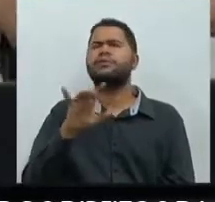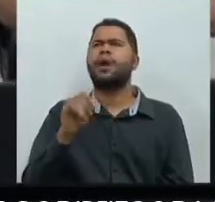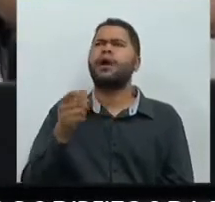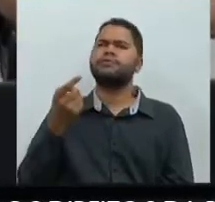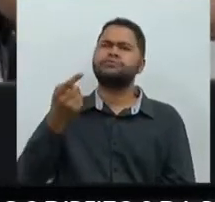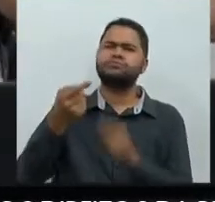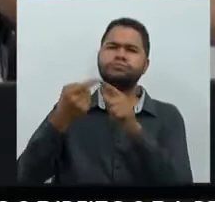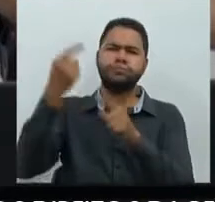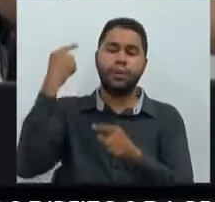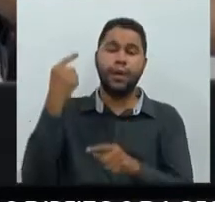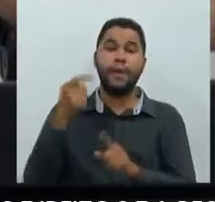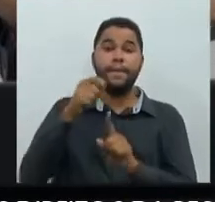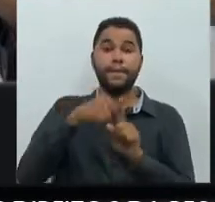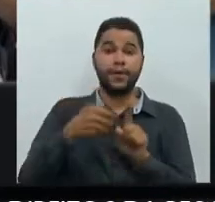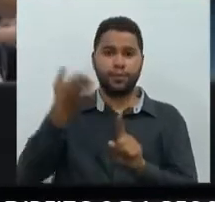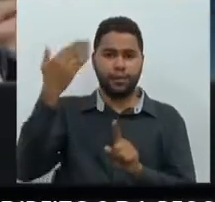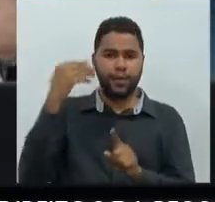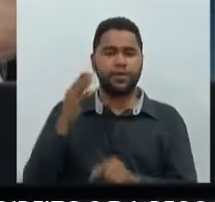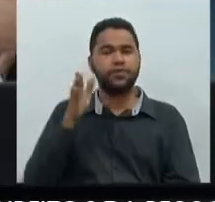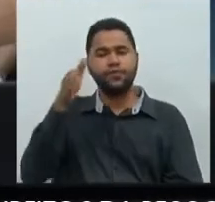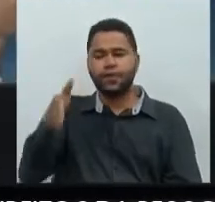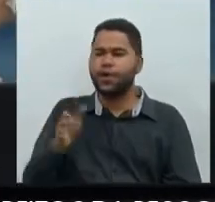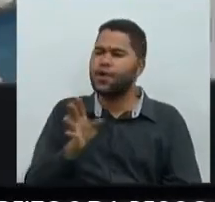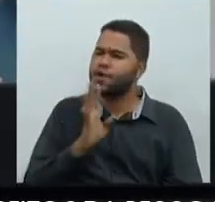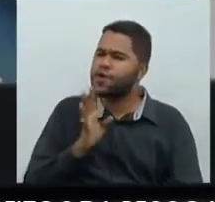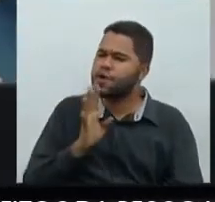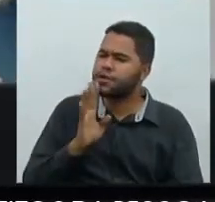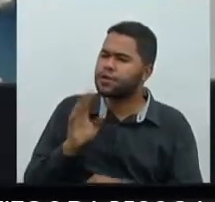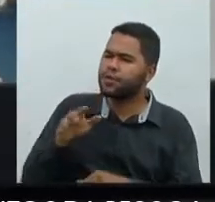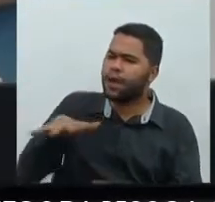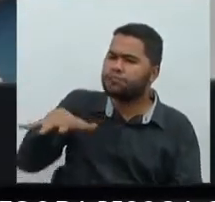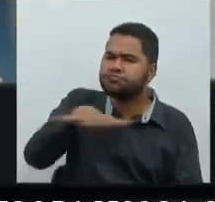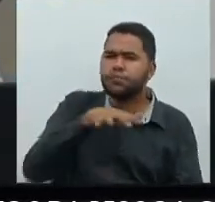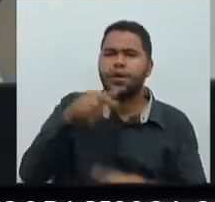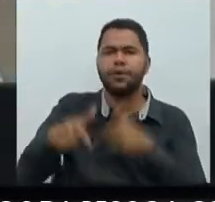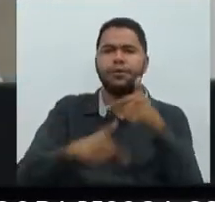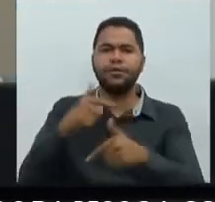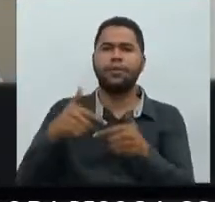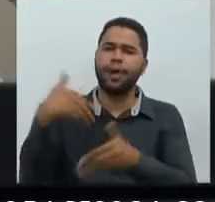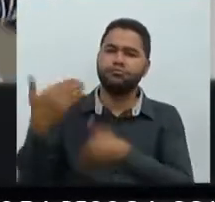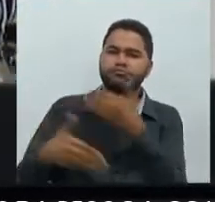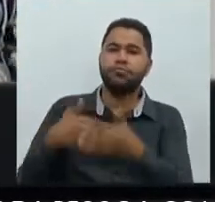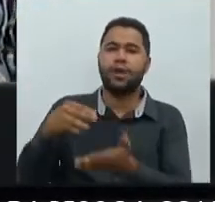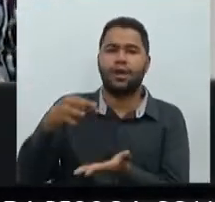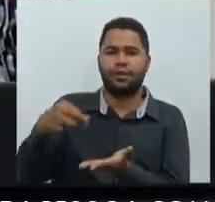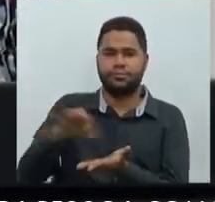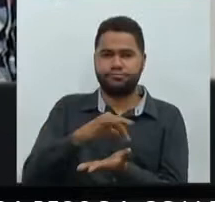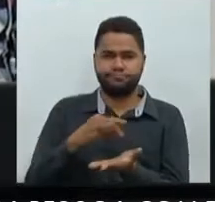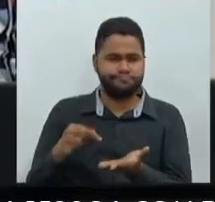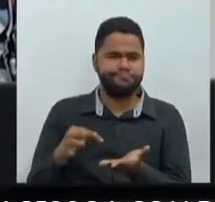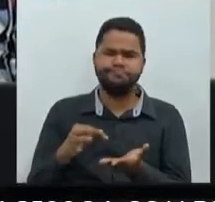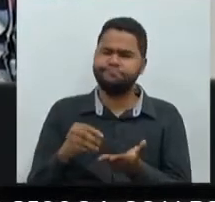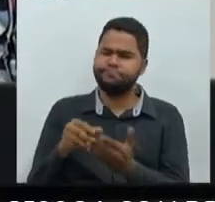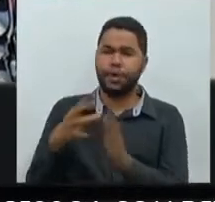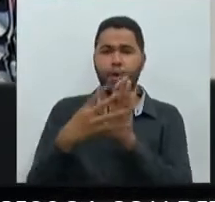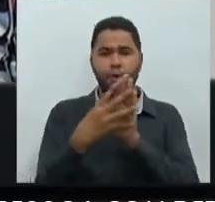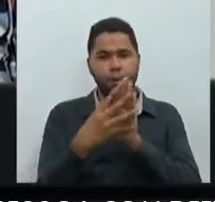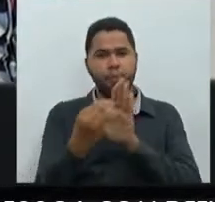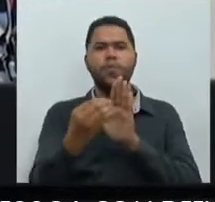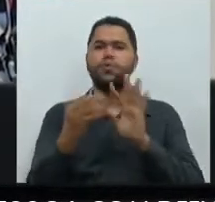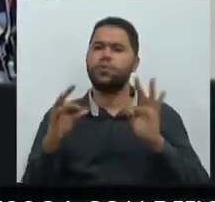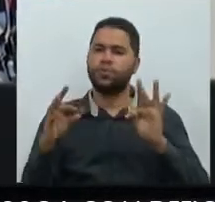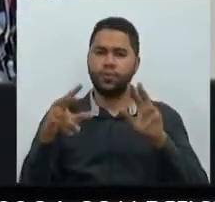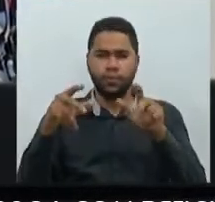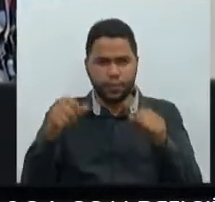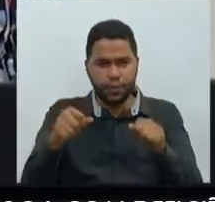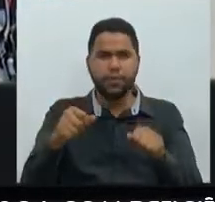mês passado, tivemos lá conhecendo todo o trabalho que a escola desenvolve em Diamantina. E é um exemplo para toda a rede, é